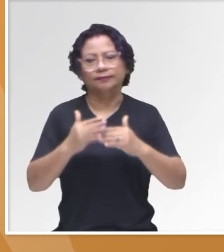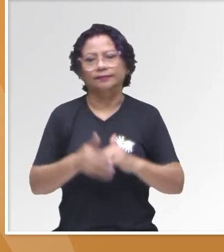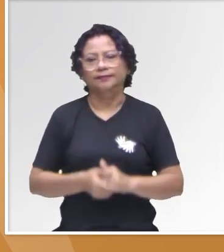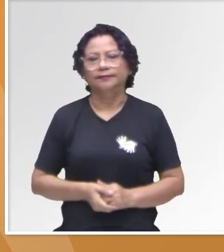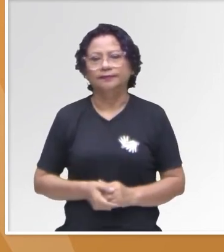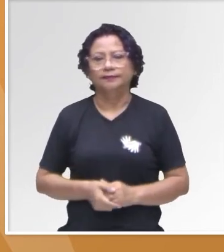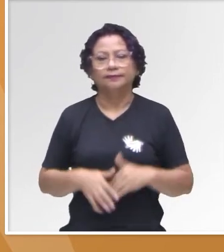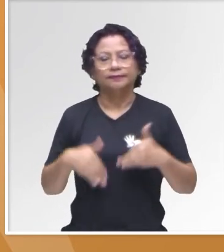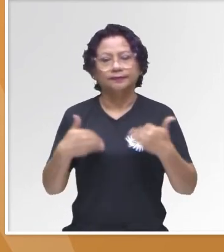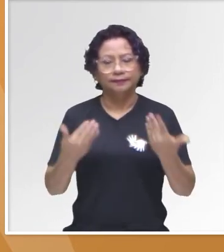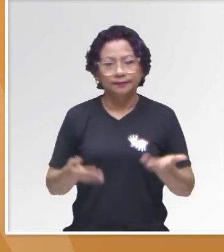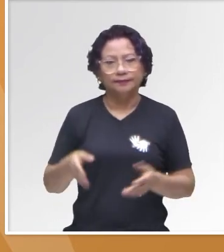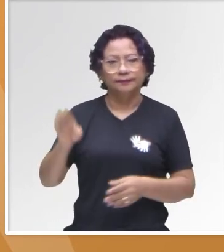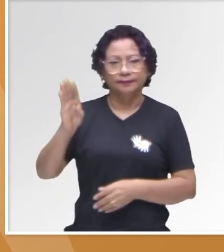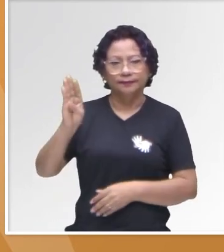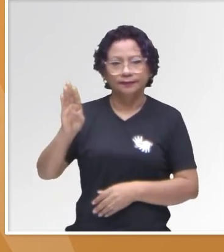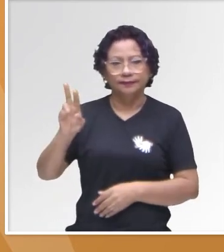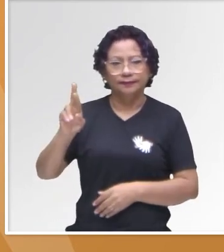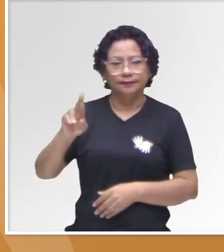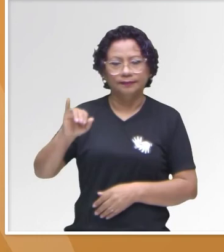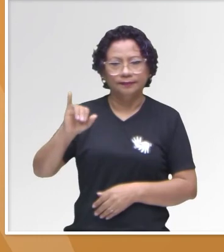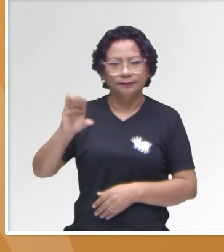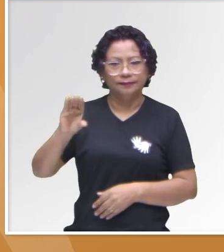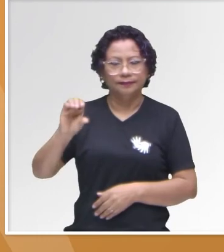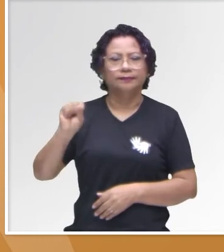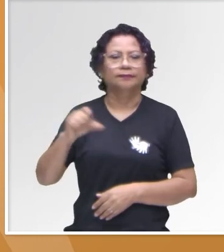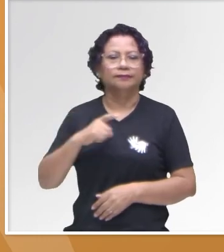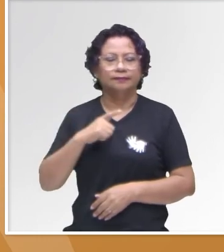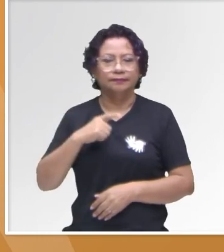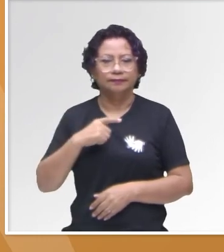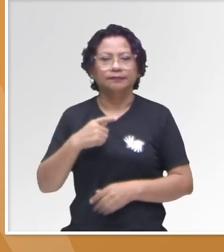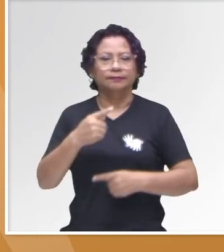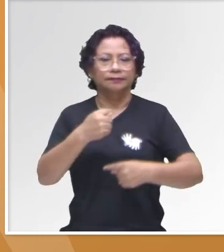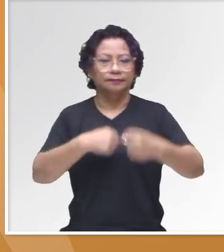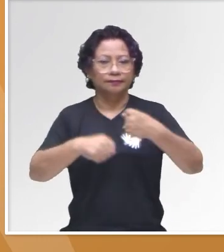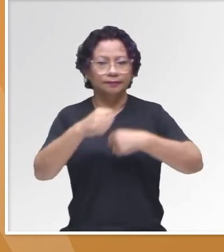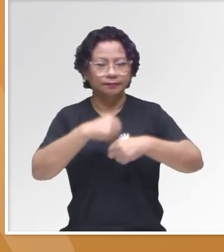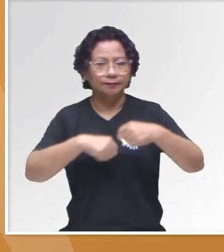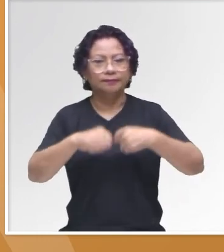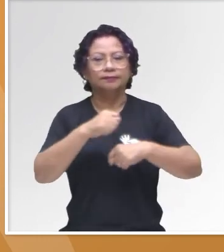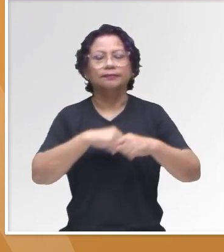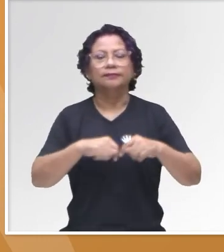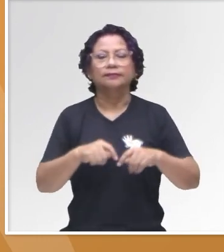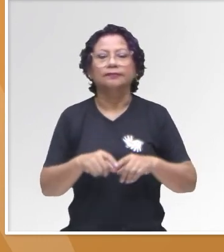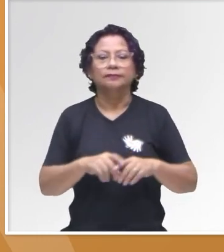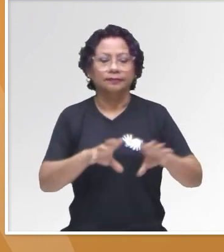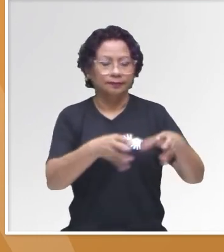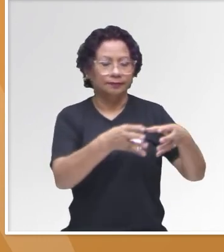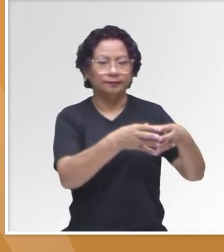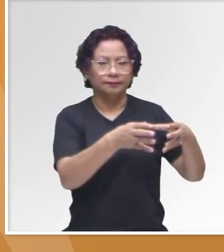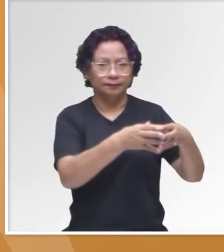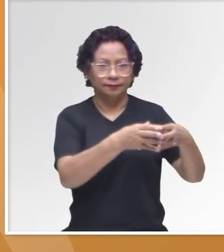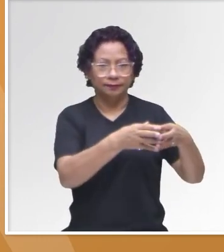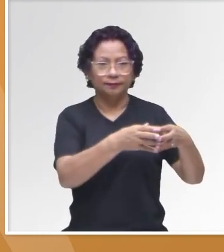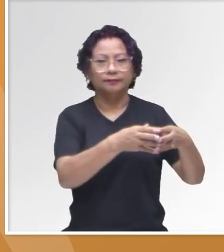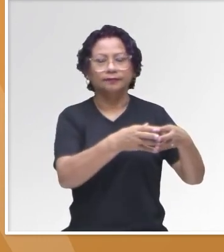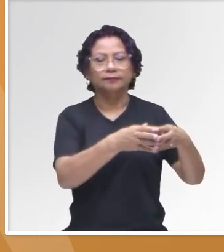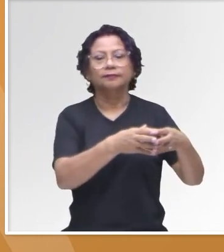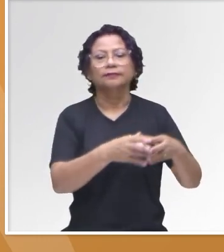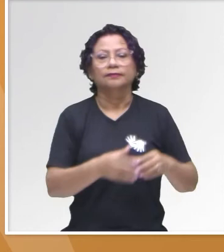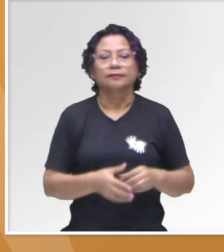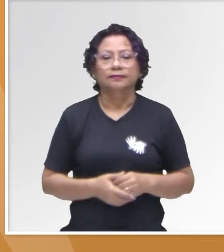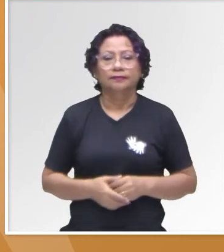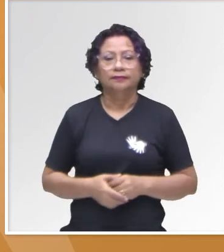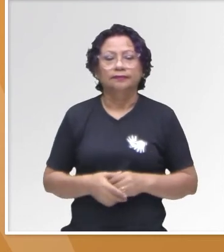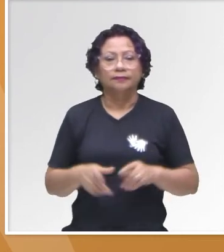Nós temos aí de blocos econômicos o Mercosul, a União Europeia, né, que são um dos maiores blocos econômicos aí do